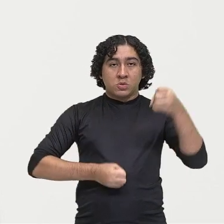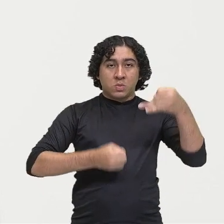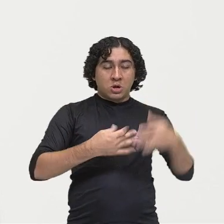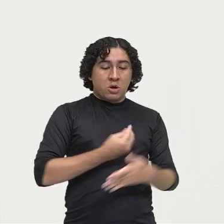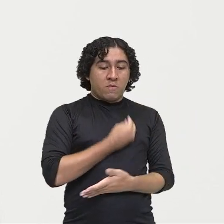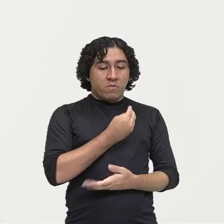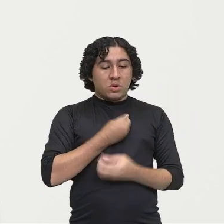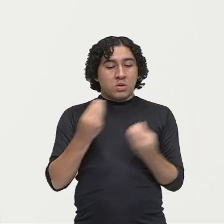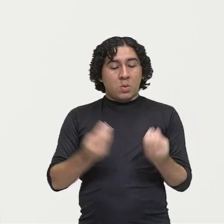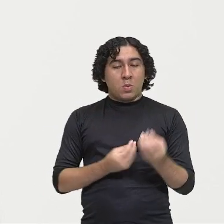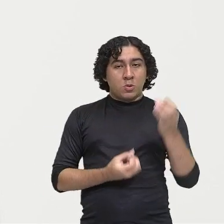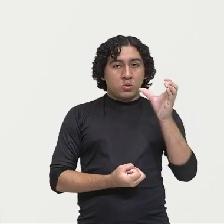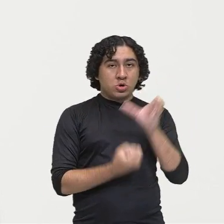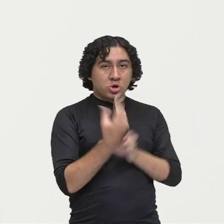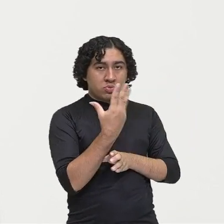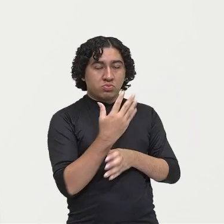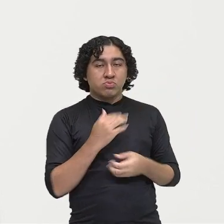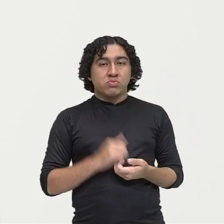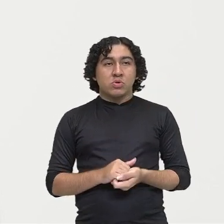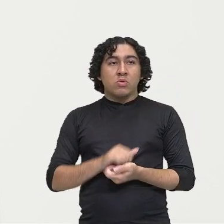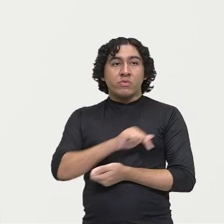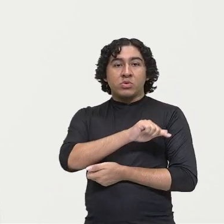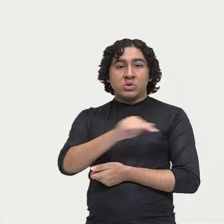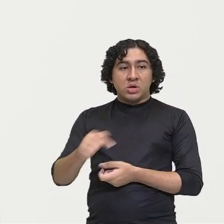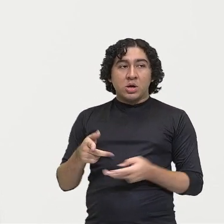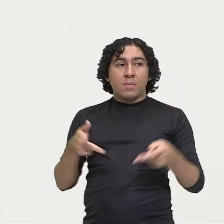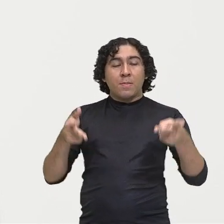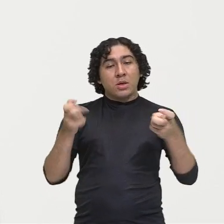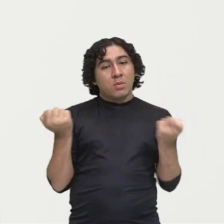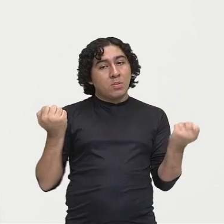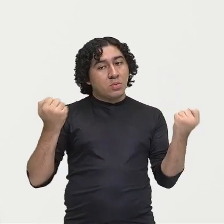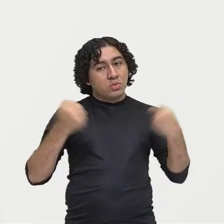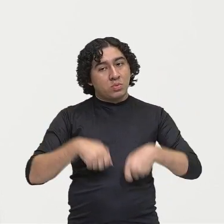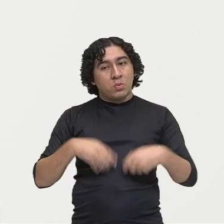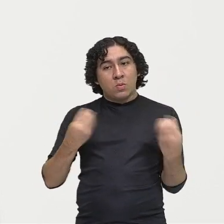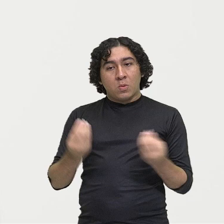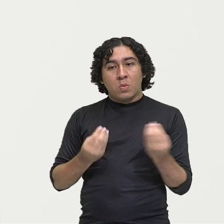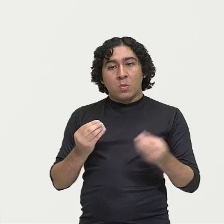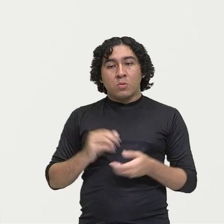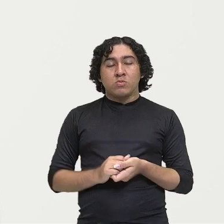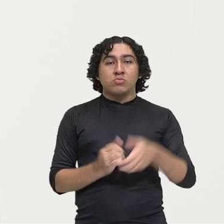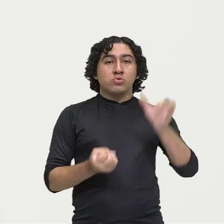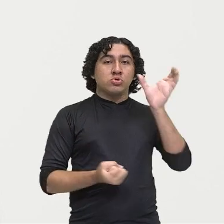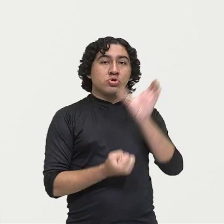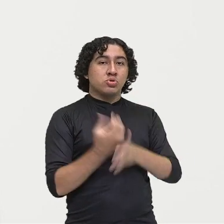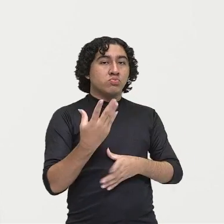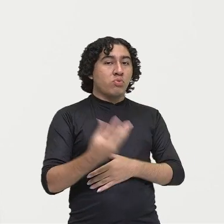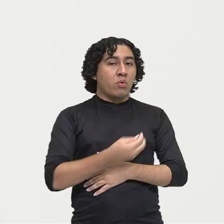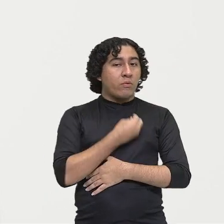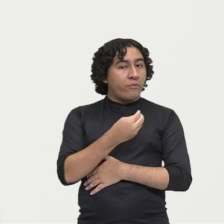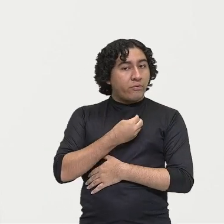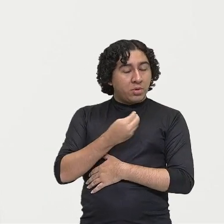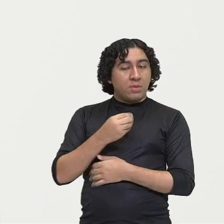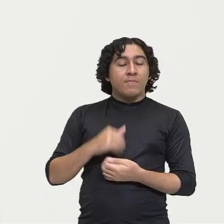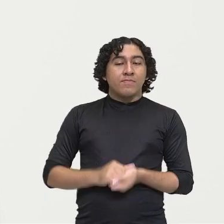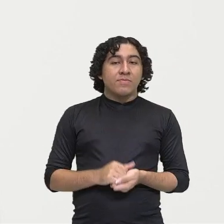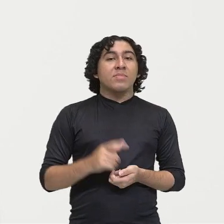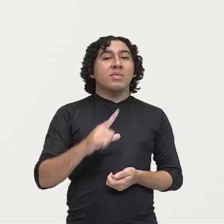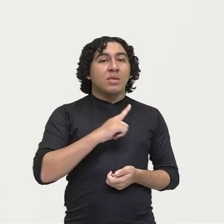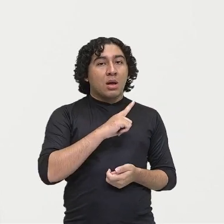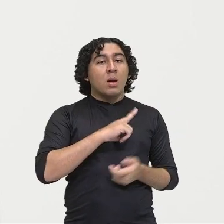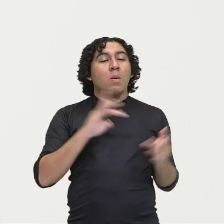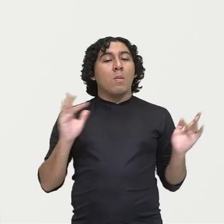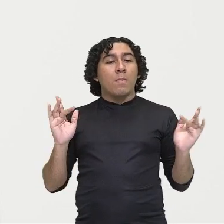origem da vida e vocês puderam perceber que a origem da vida envolve